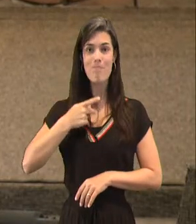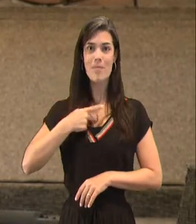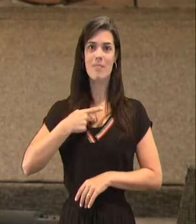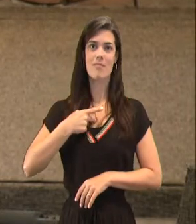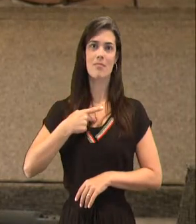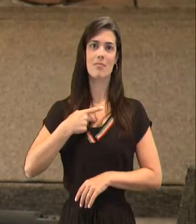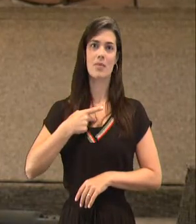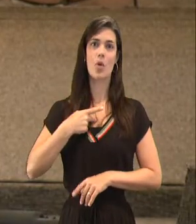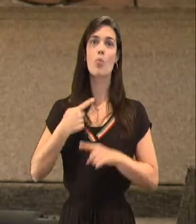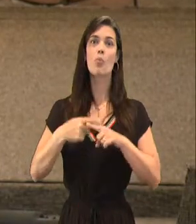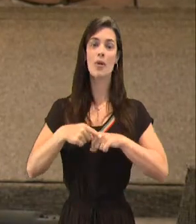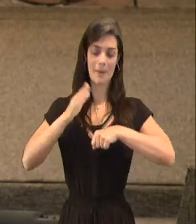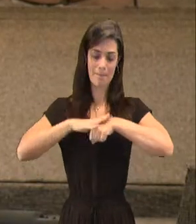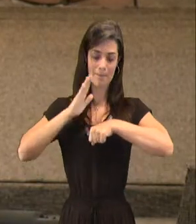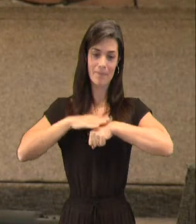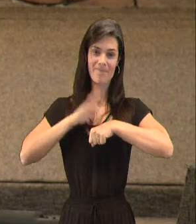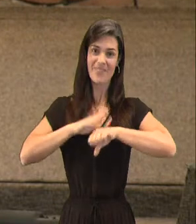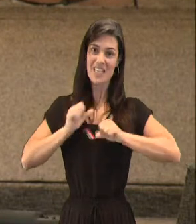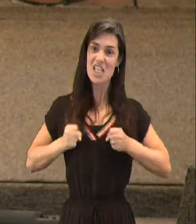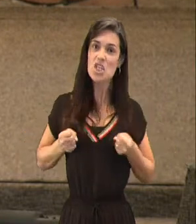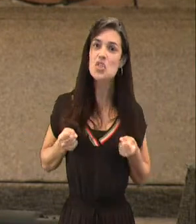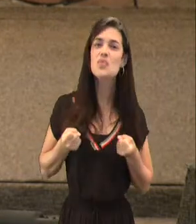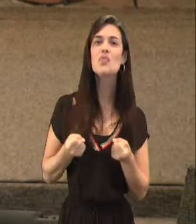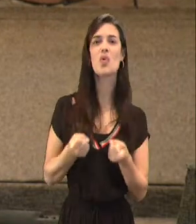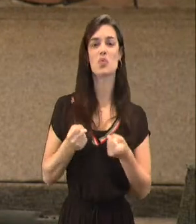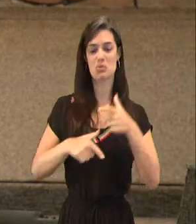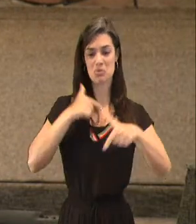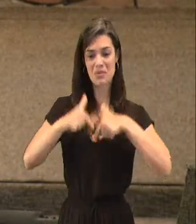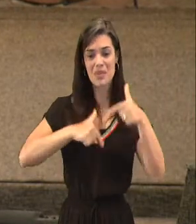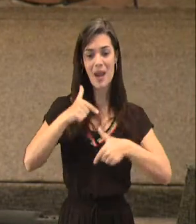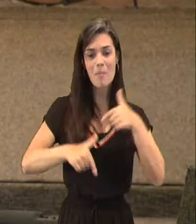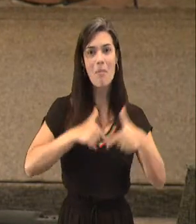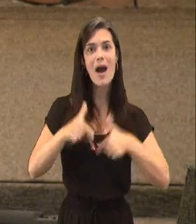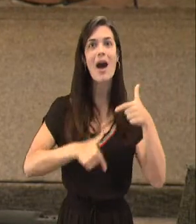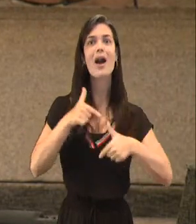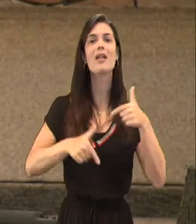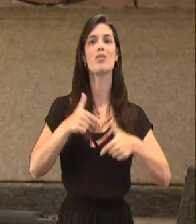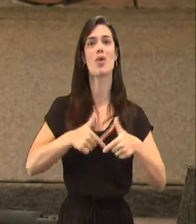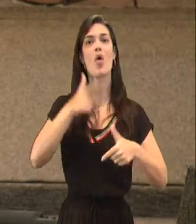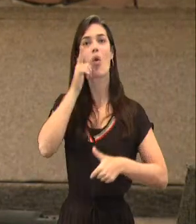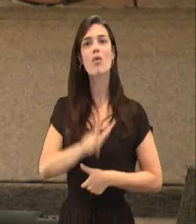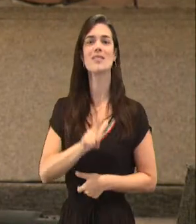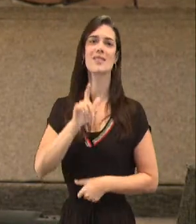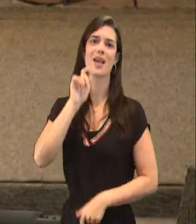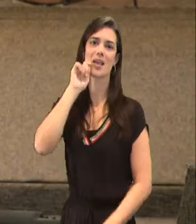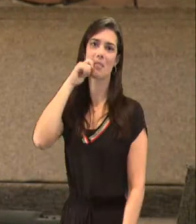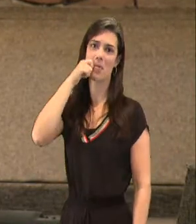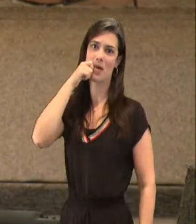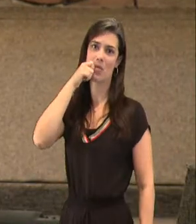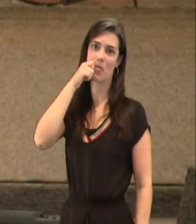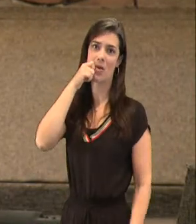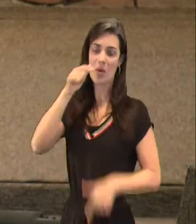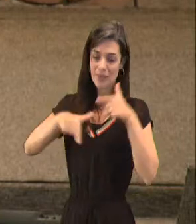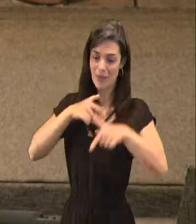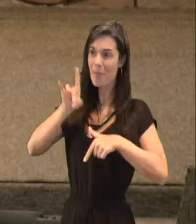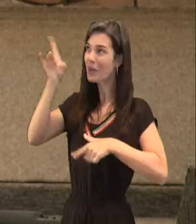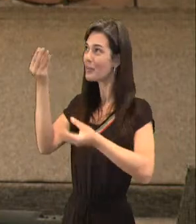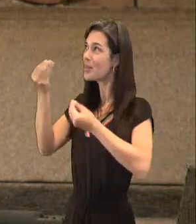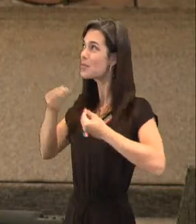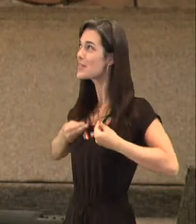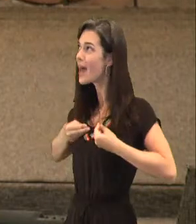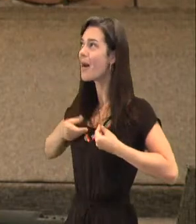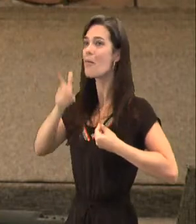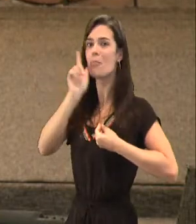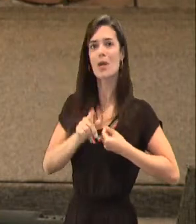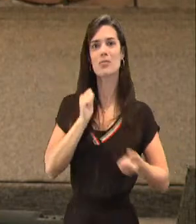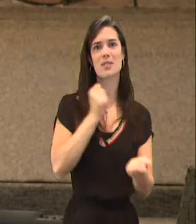obtemos pelo nosso esforço, pelo nosso trabalho, tudo isso vindo do Senhor, tudo isso